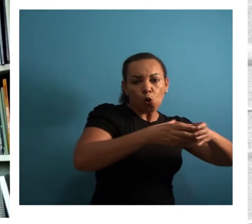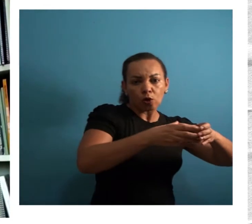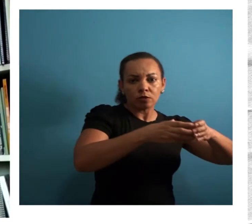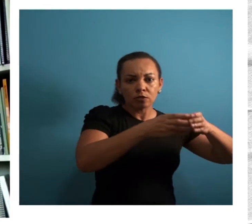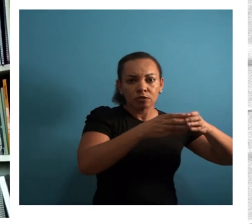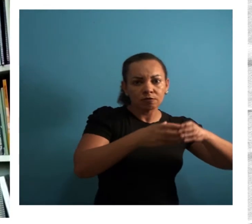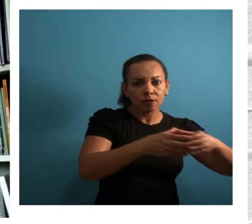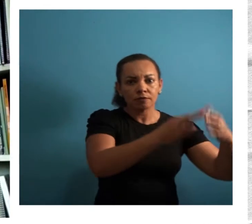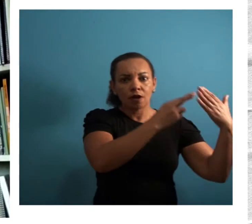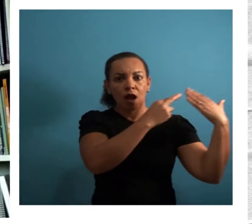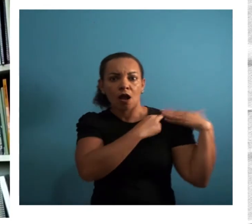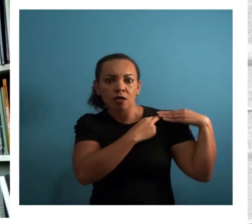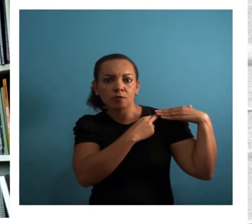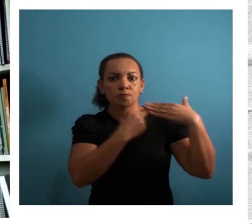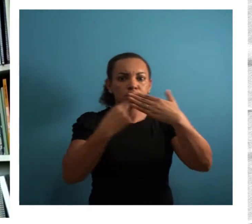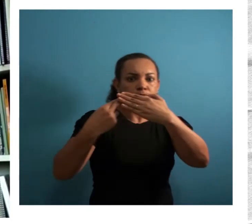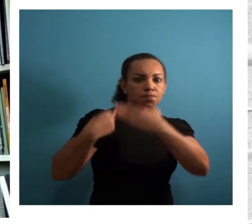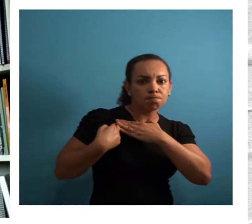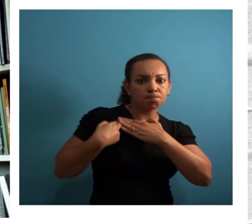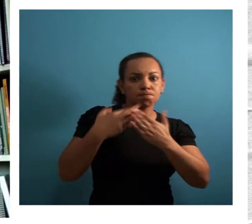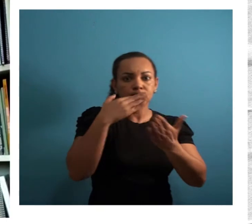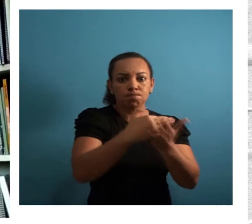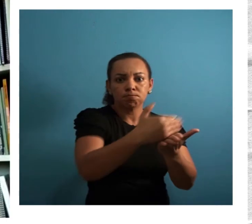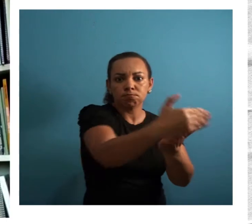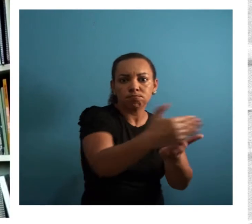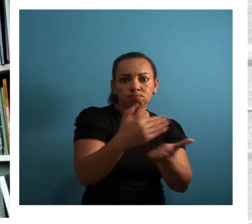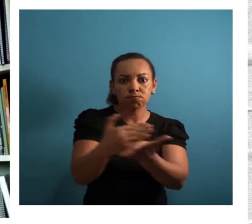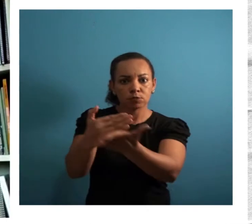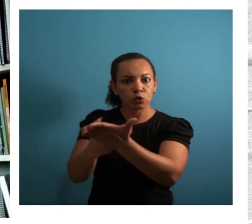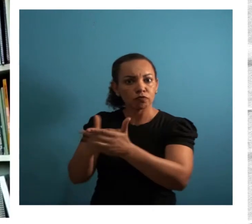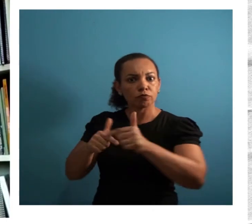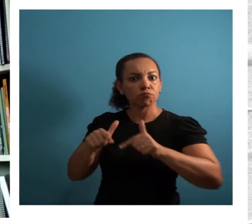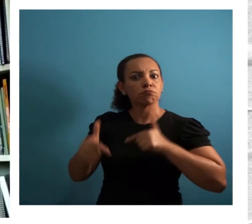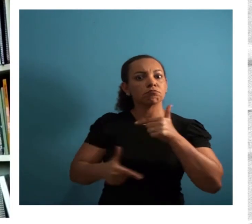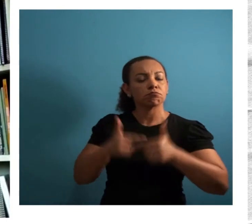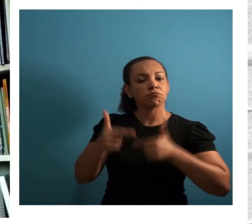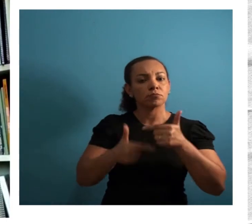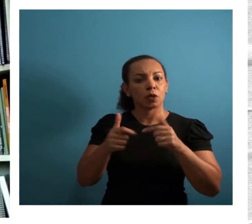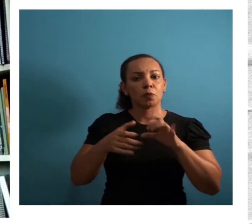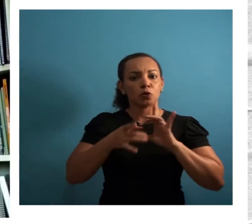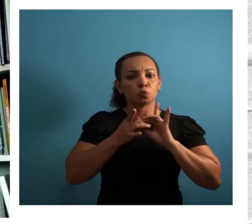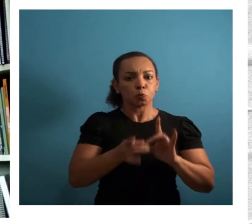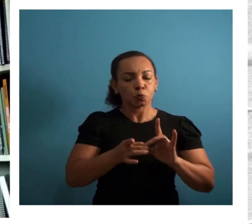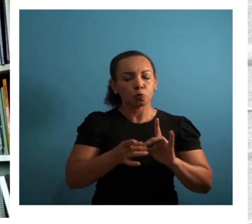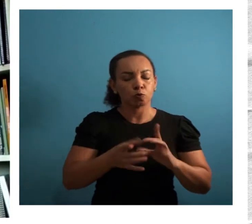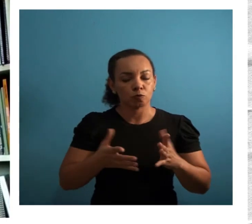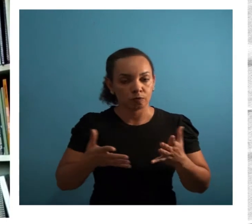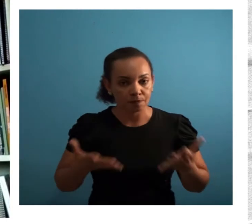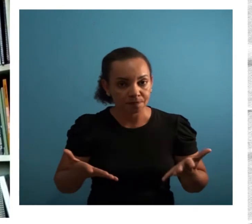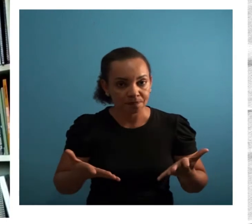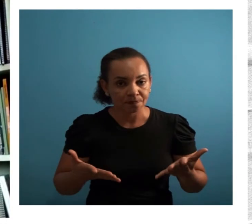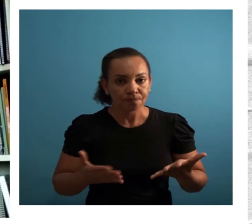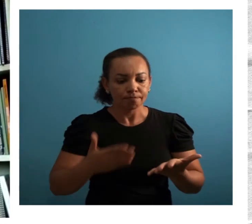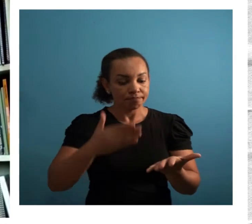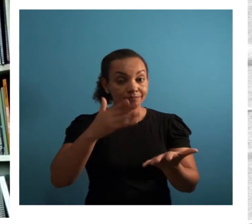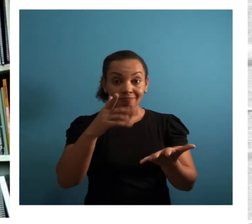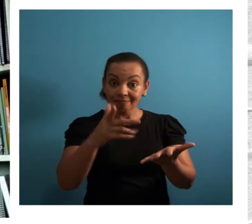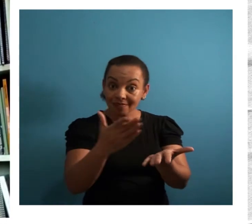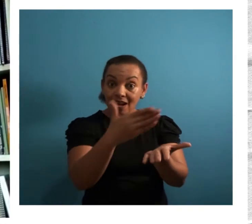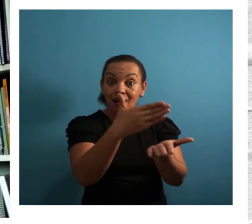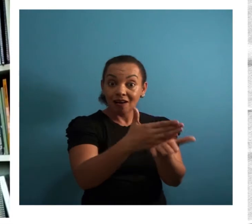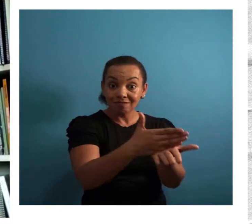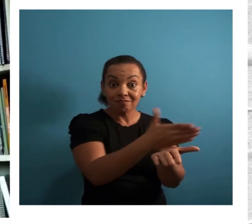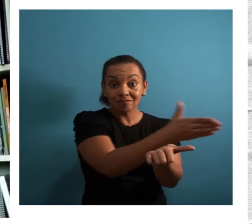a responsabilidade sobre os ombros e todos os participantes e é também a divisão de tarefas